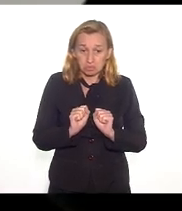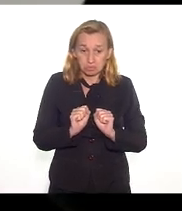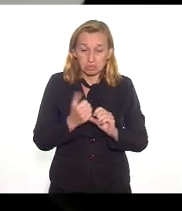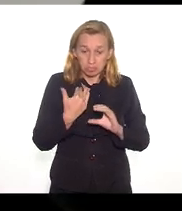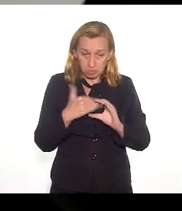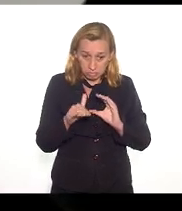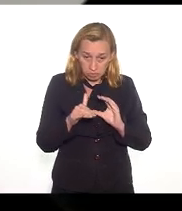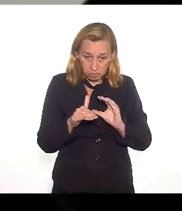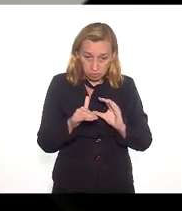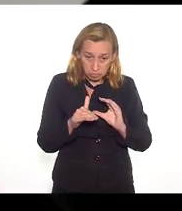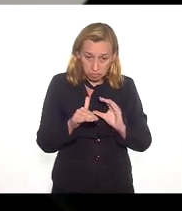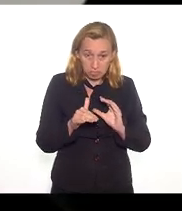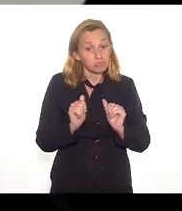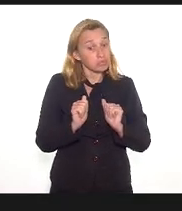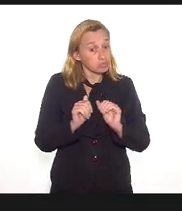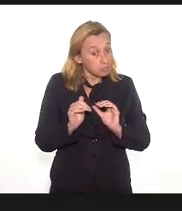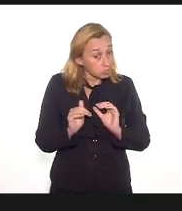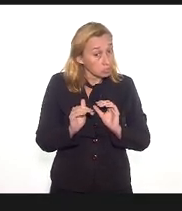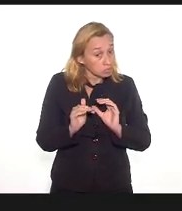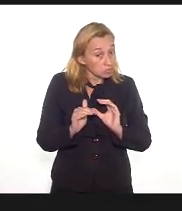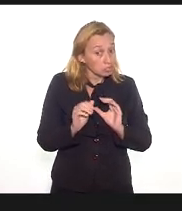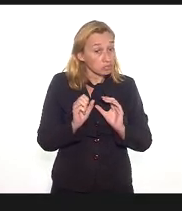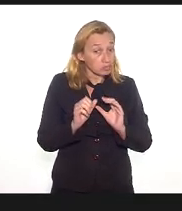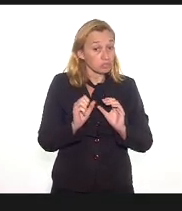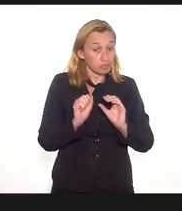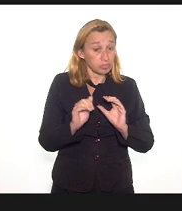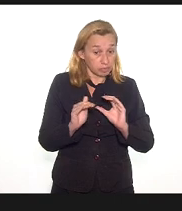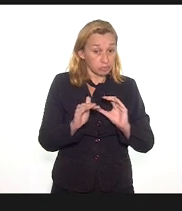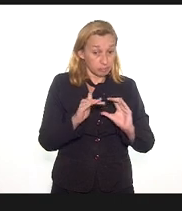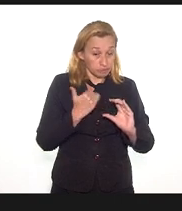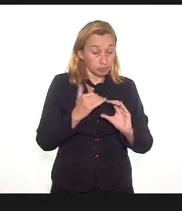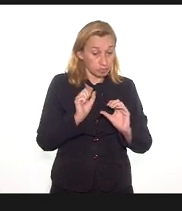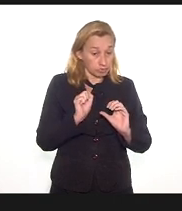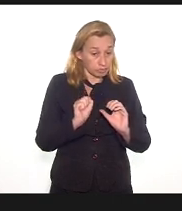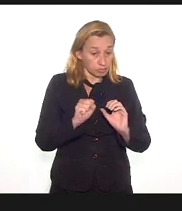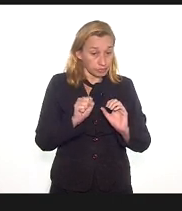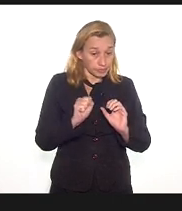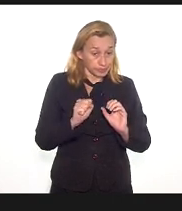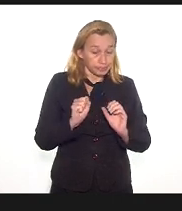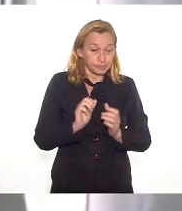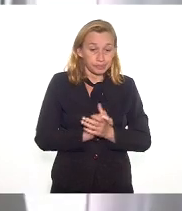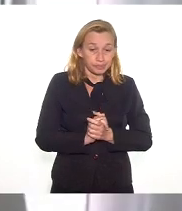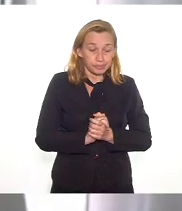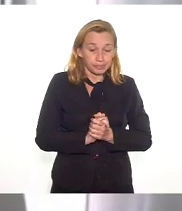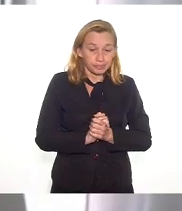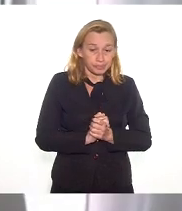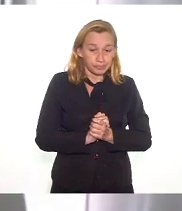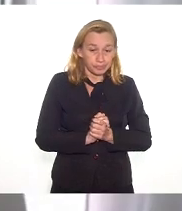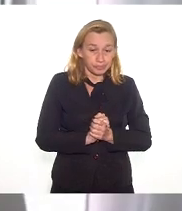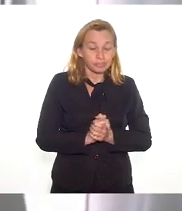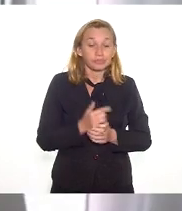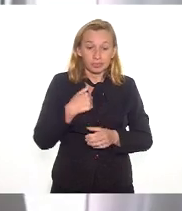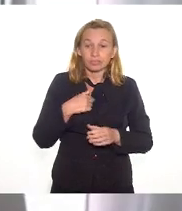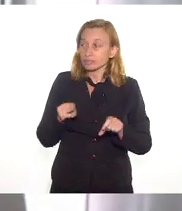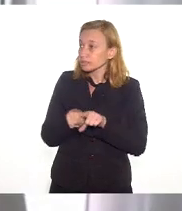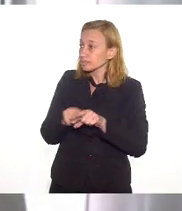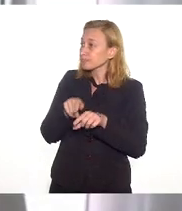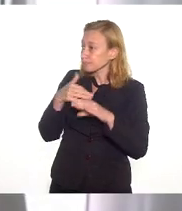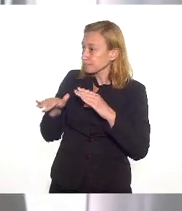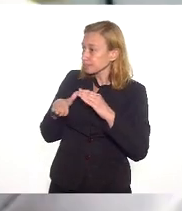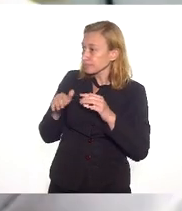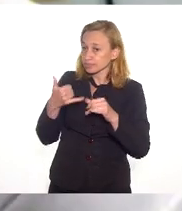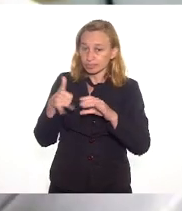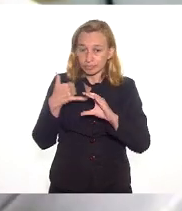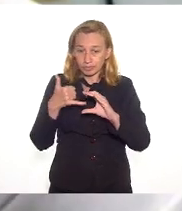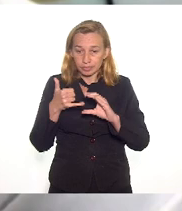mim? Eu posso mandar, eles foram protocolados. Presidente, eu mandei também para o seu WhatsApp.